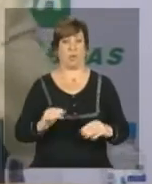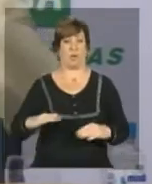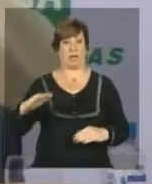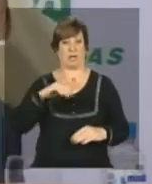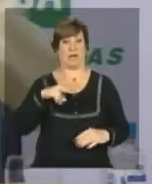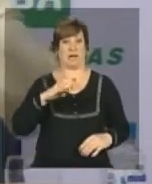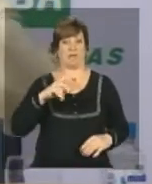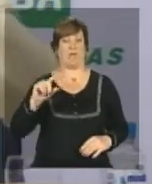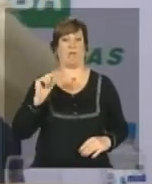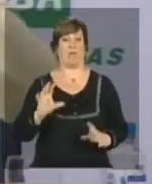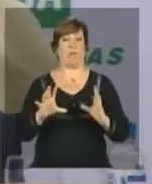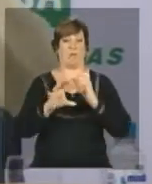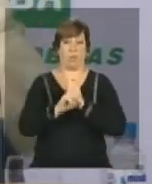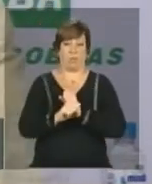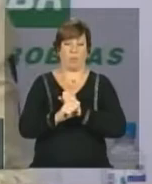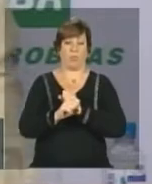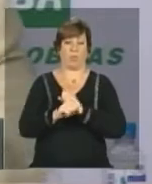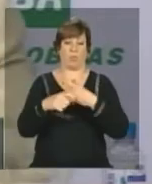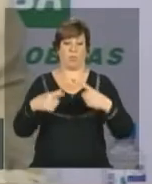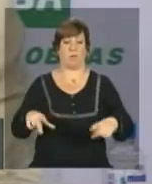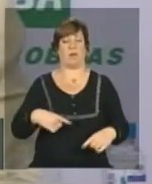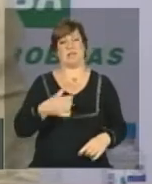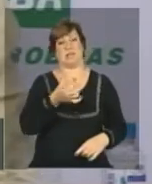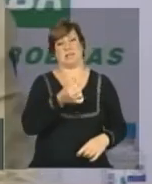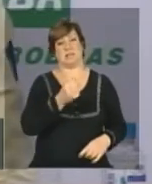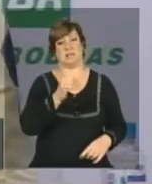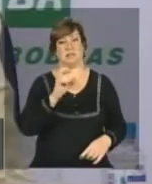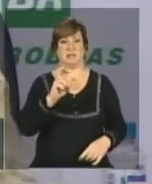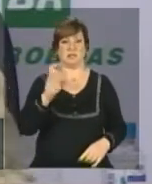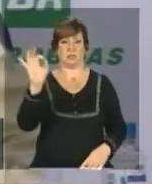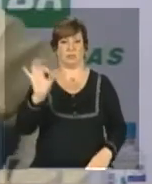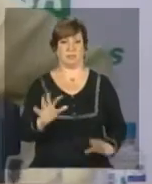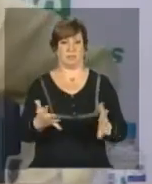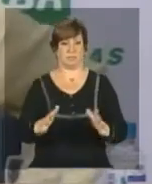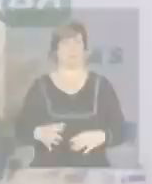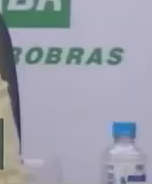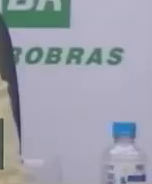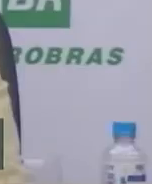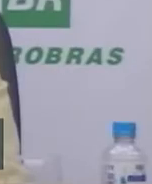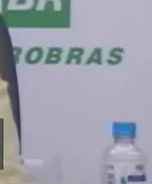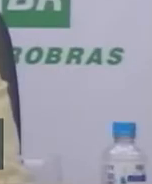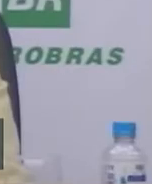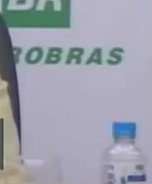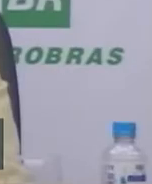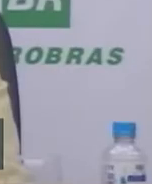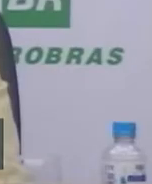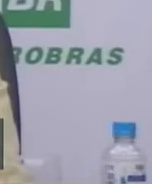conteúdo local médio de 60% e poucos, 65%.